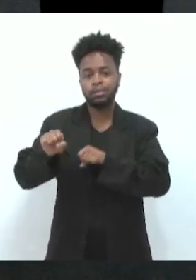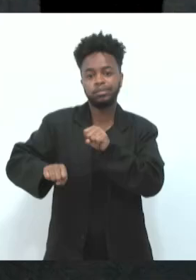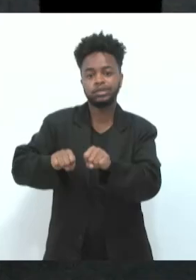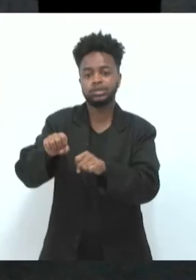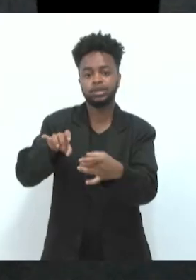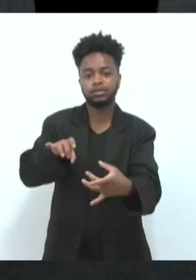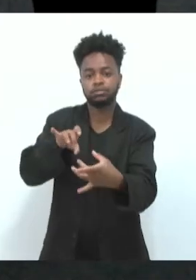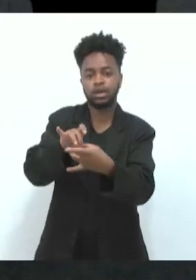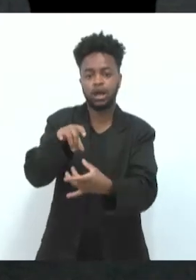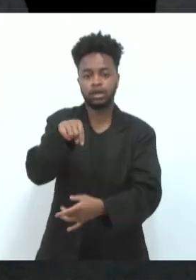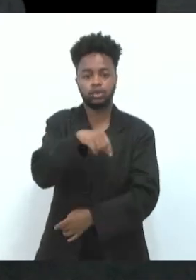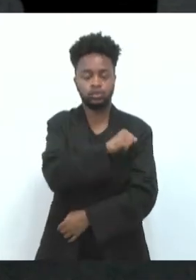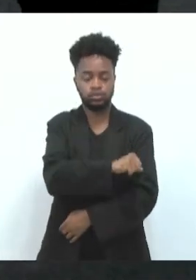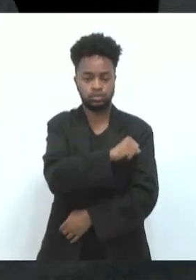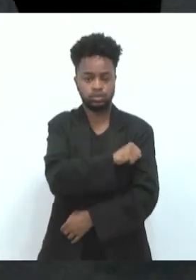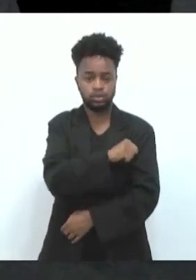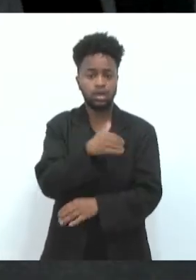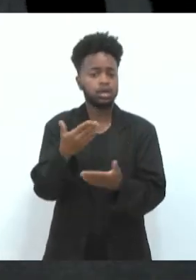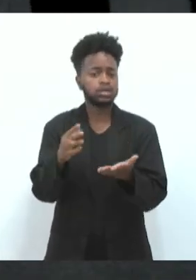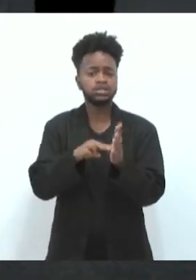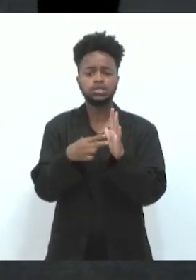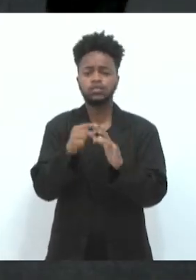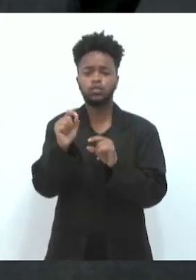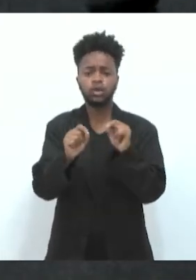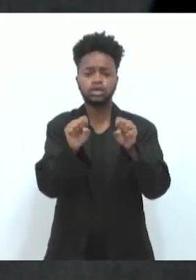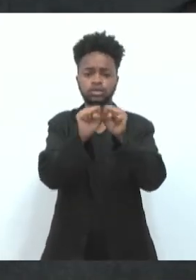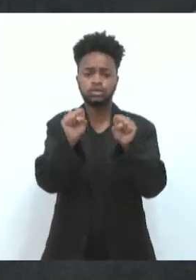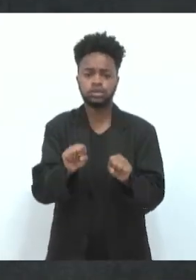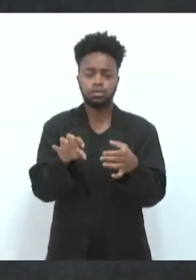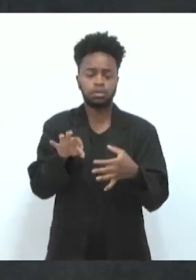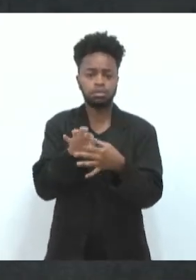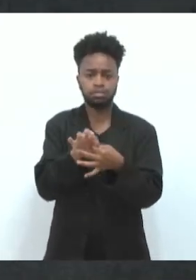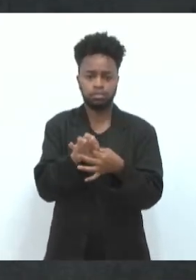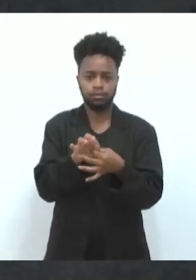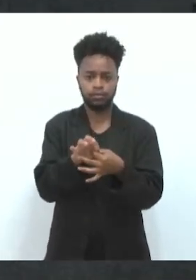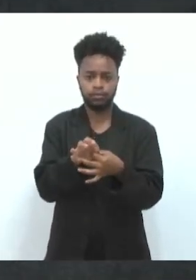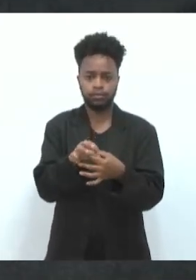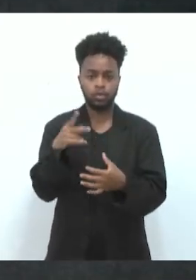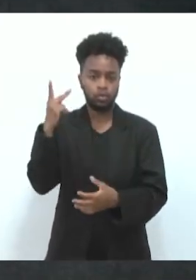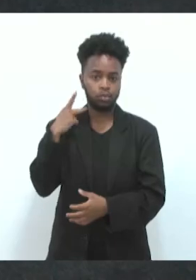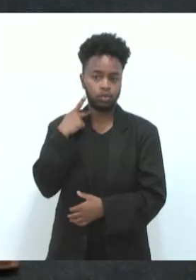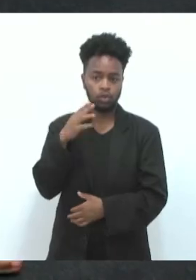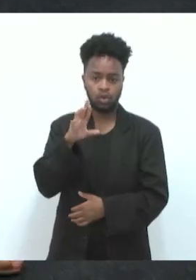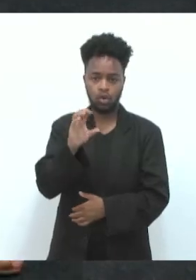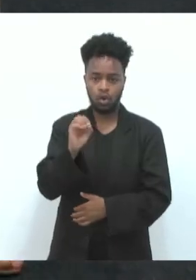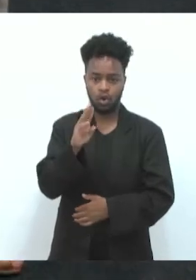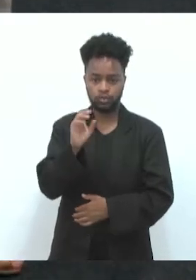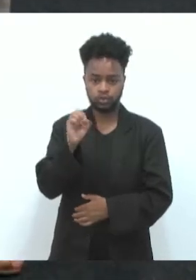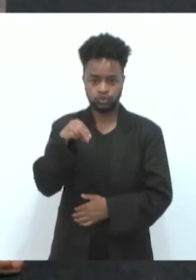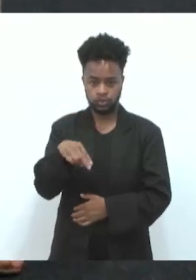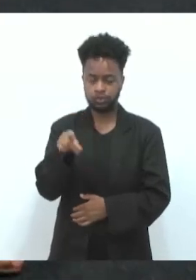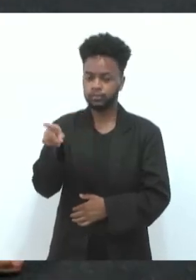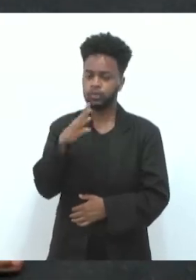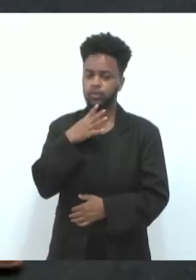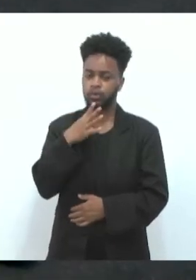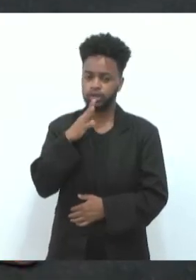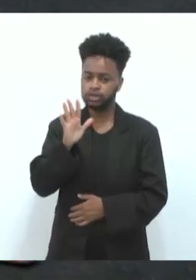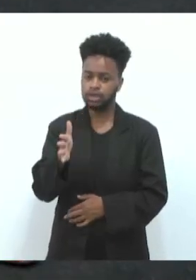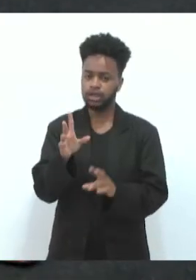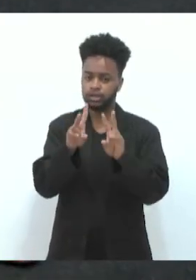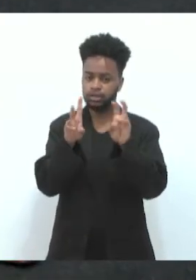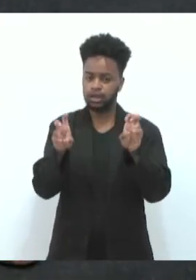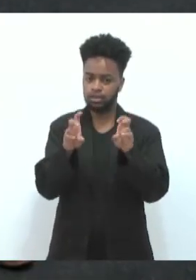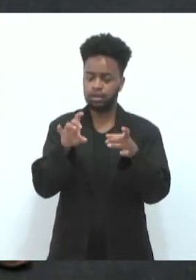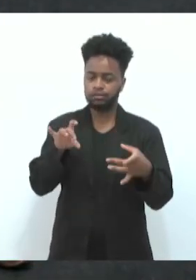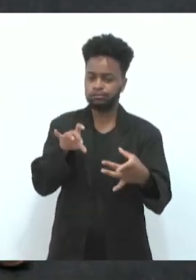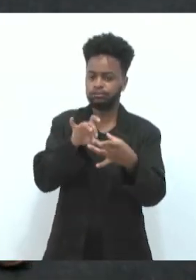integrado no Estado. O que é o sistema integrado? Procurador Robson, Vossa Excelência, que conhece o que é a integração